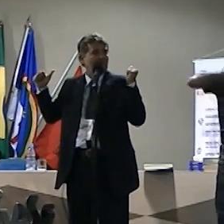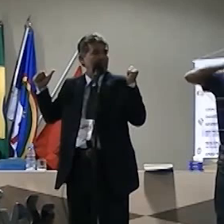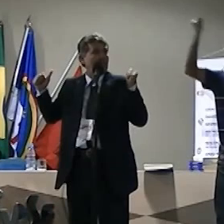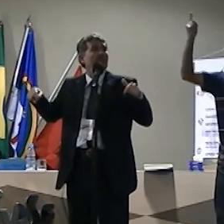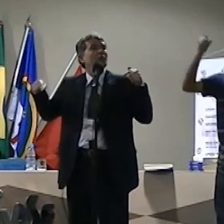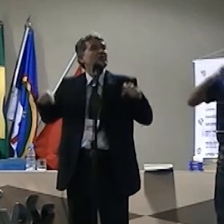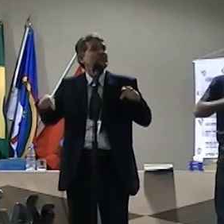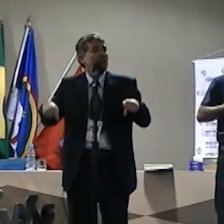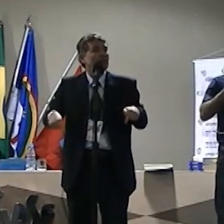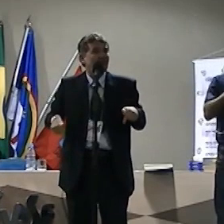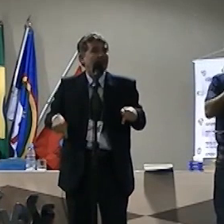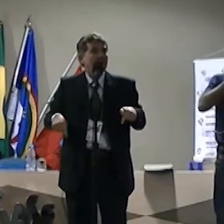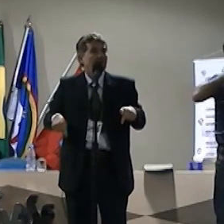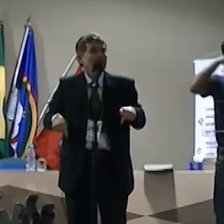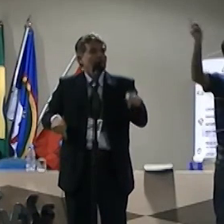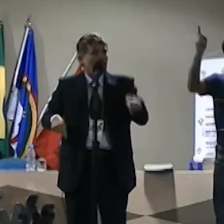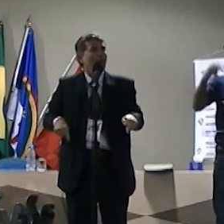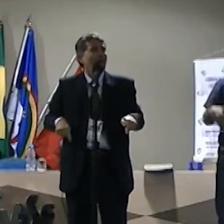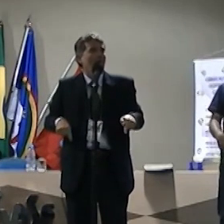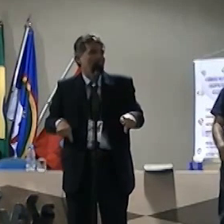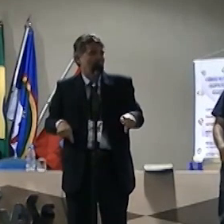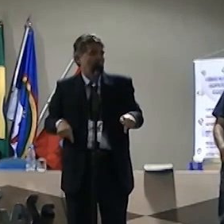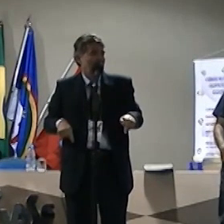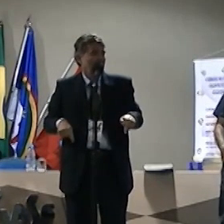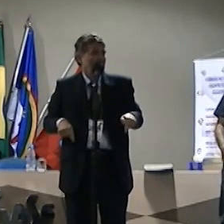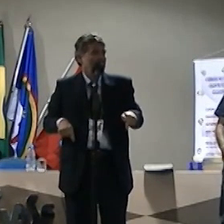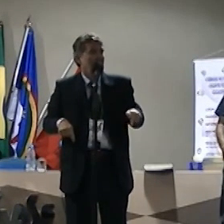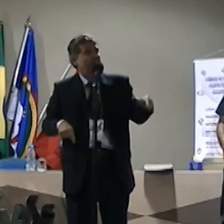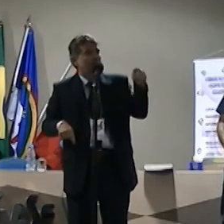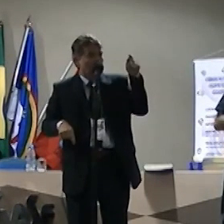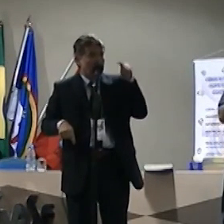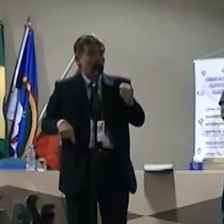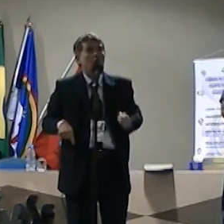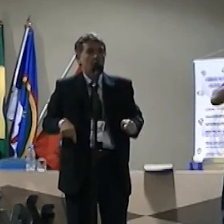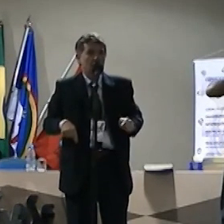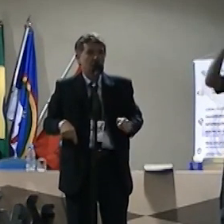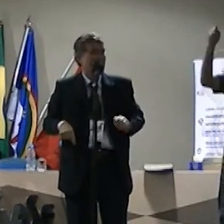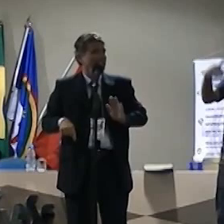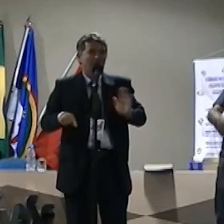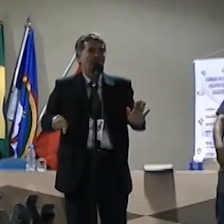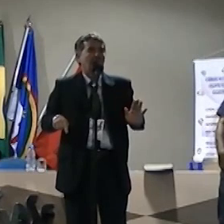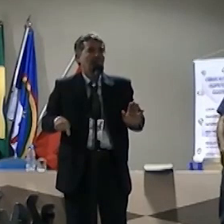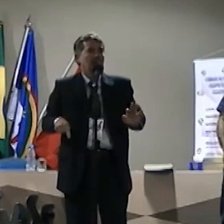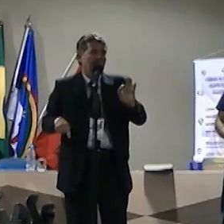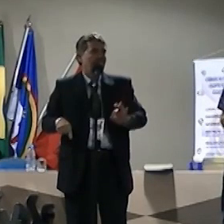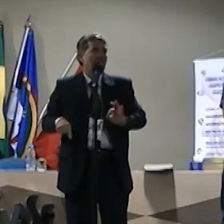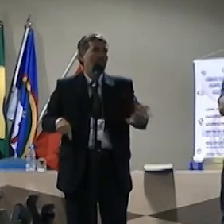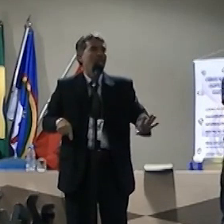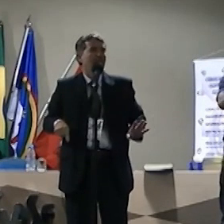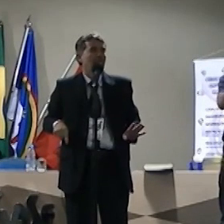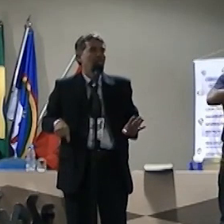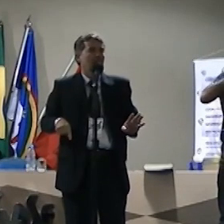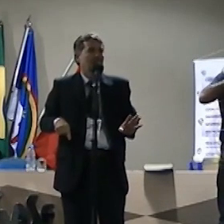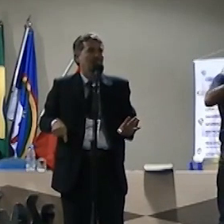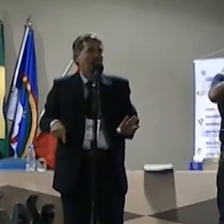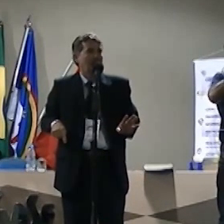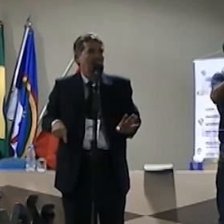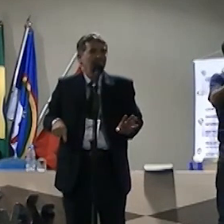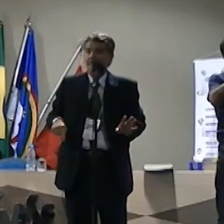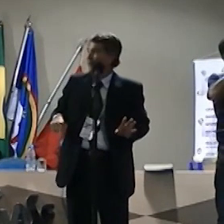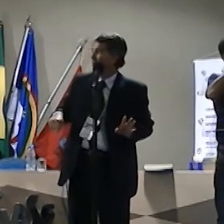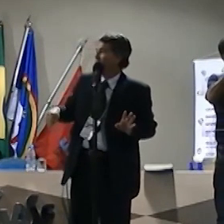ditames da comunidade, eu tenho que ter consciência do que eu estou falando. E eu vou com argumento. Se vem só com discurso, não dá. Para vir com argumento comigo pode